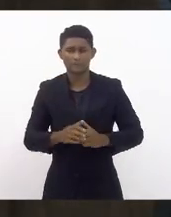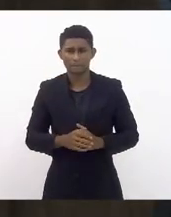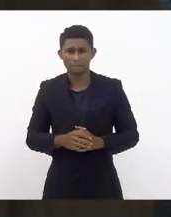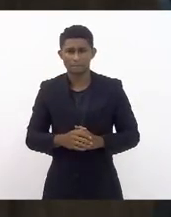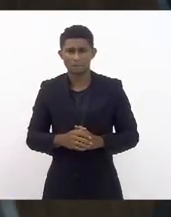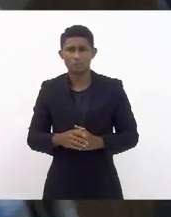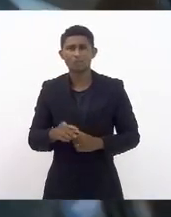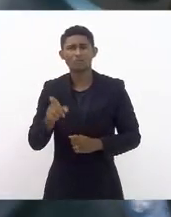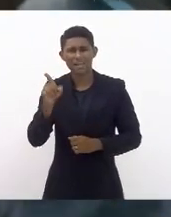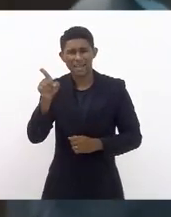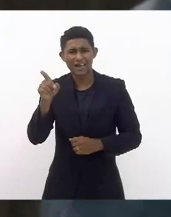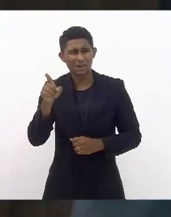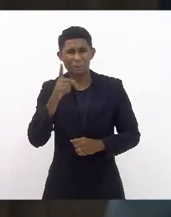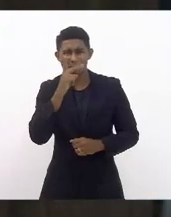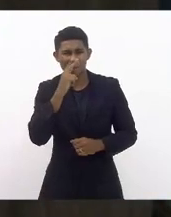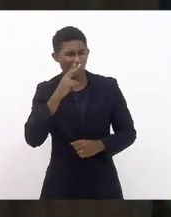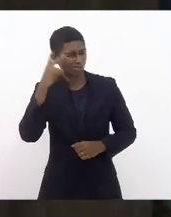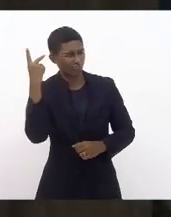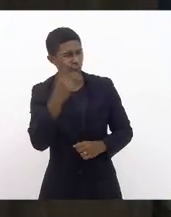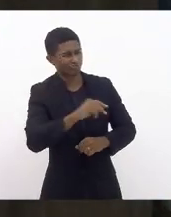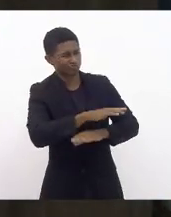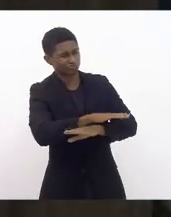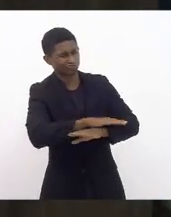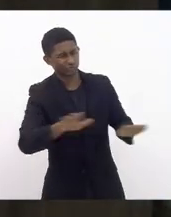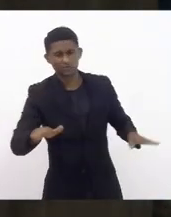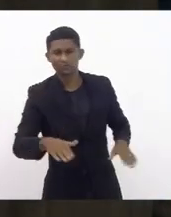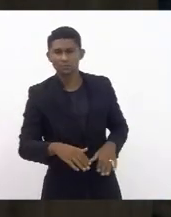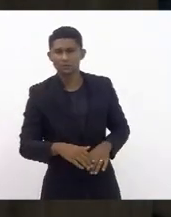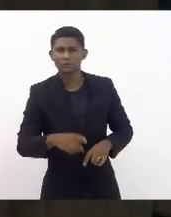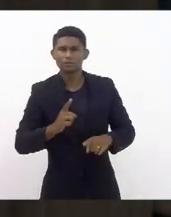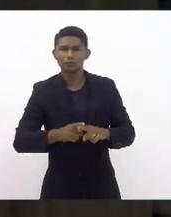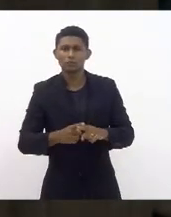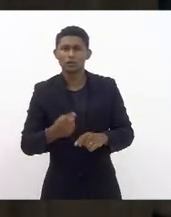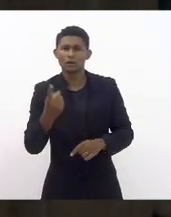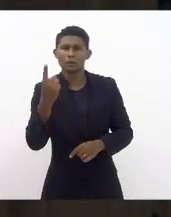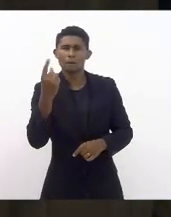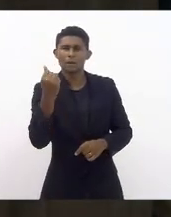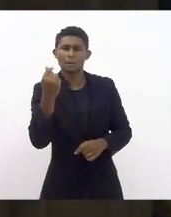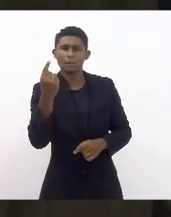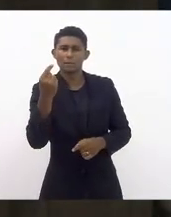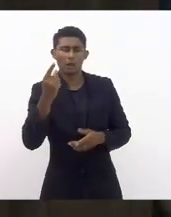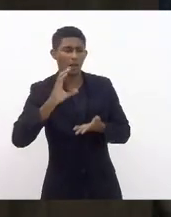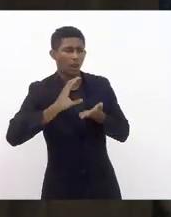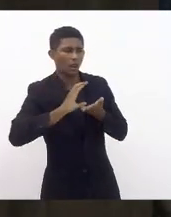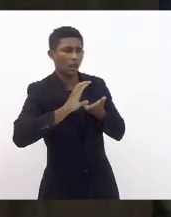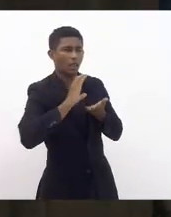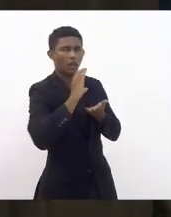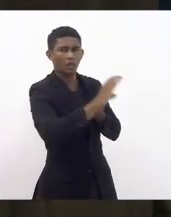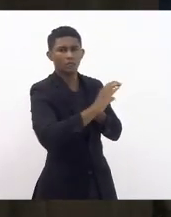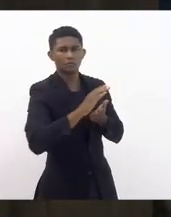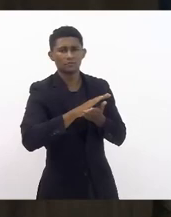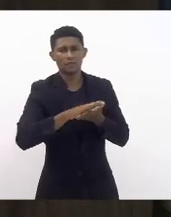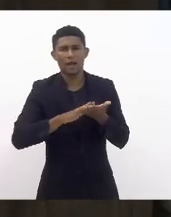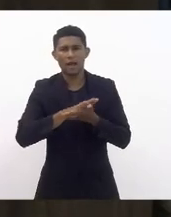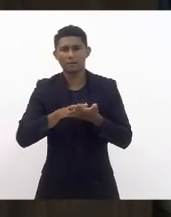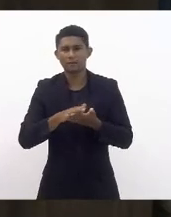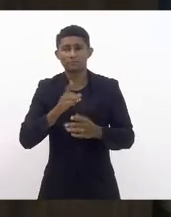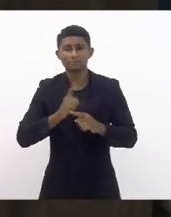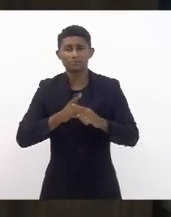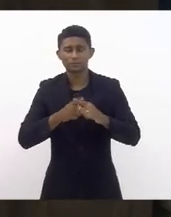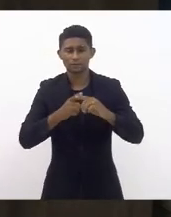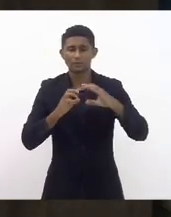liquida a UESO porque não repassa um real para a mesma, porque não faz